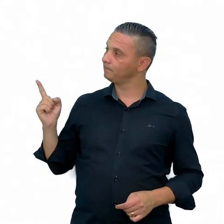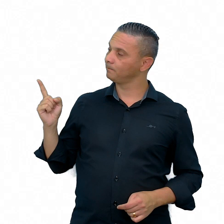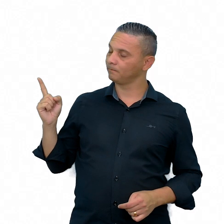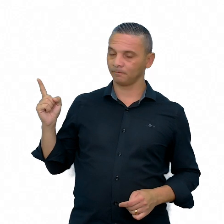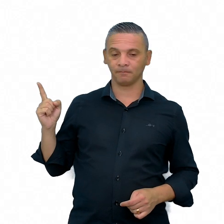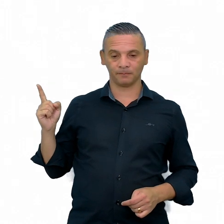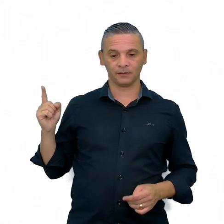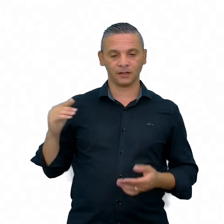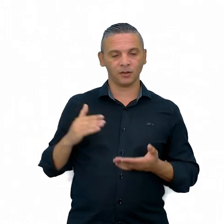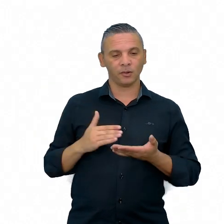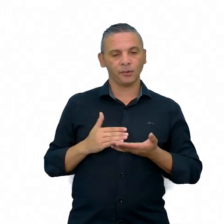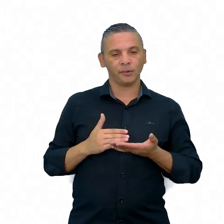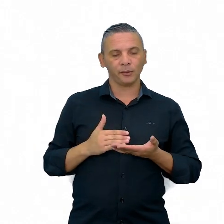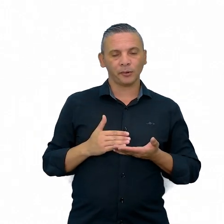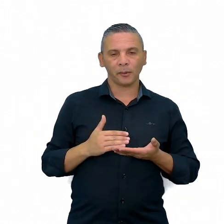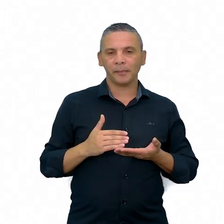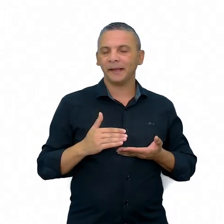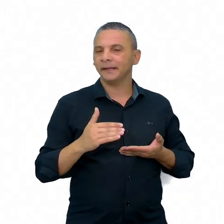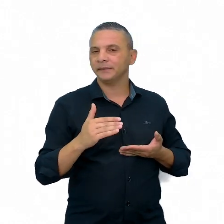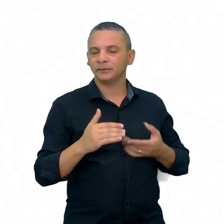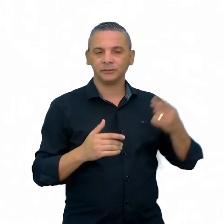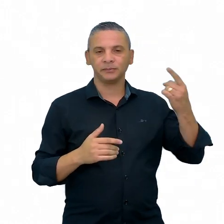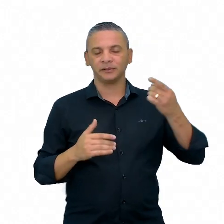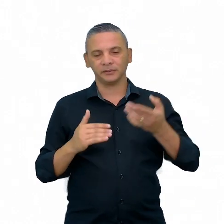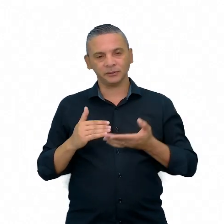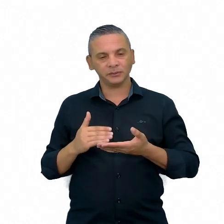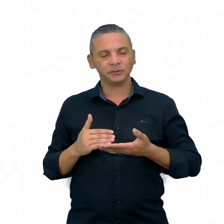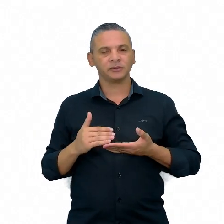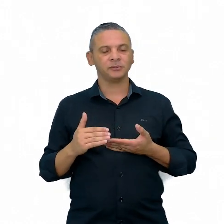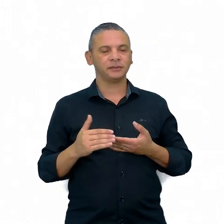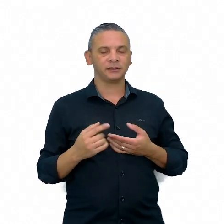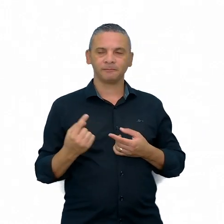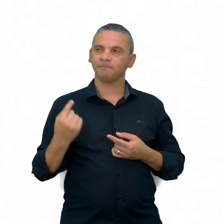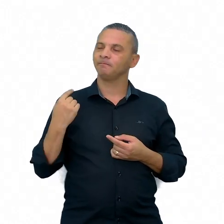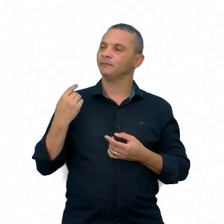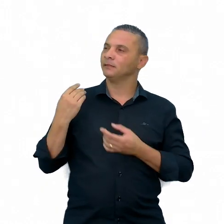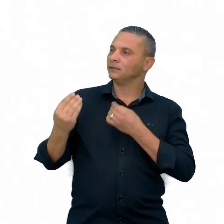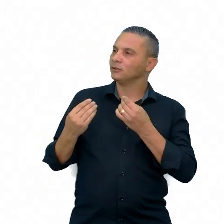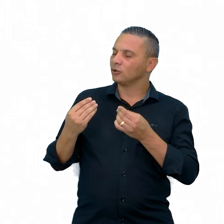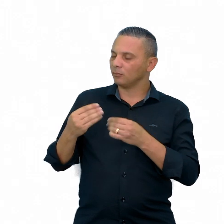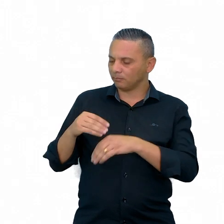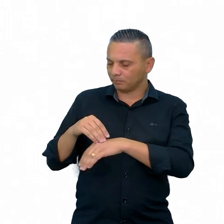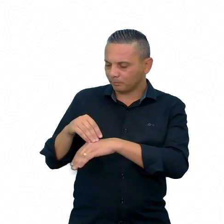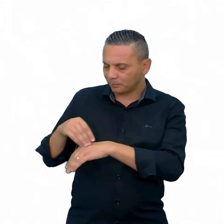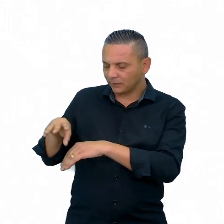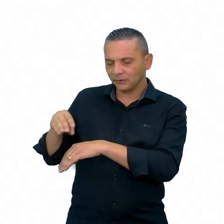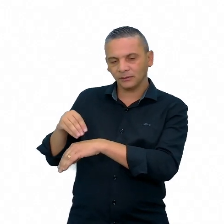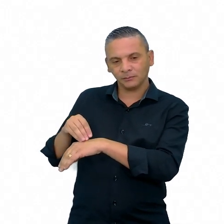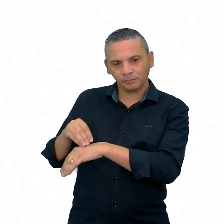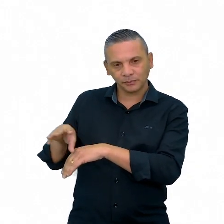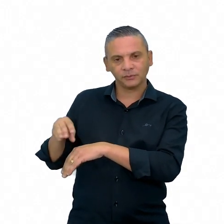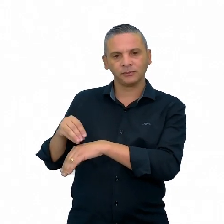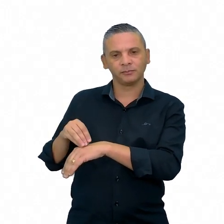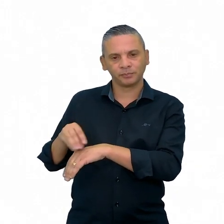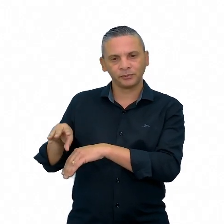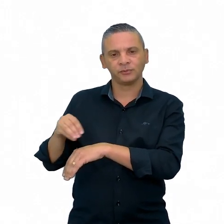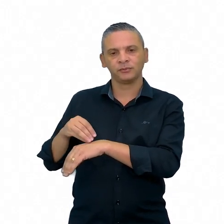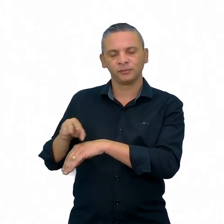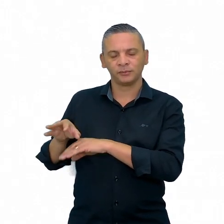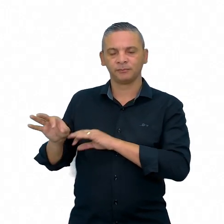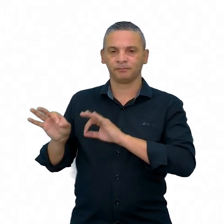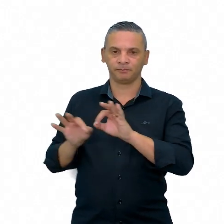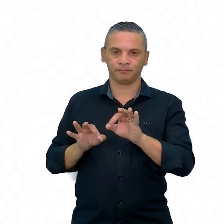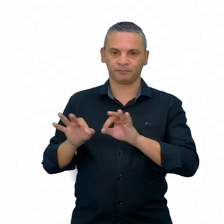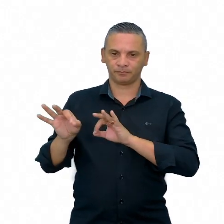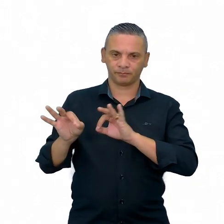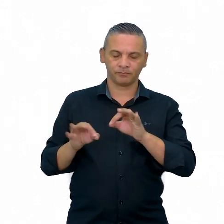em que no iniciando, um pouco antes, nós temos como deve ser, como sugerimos que seja, né, essa